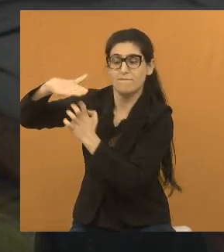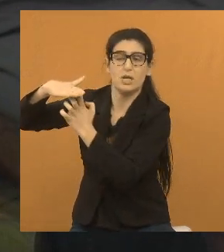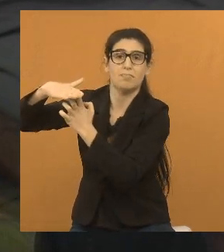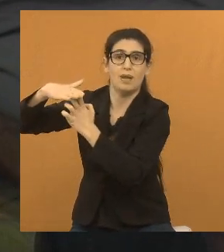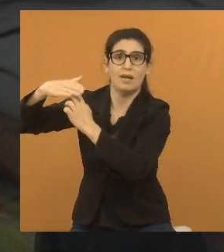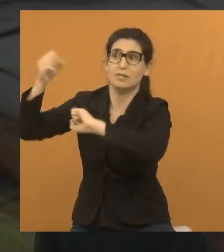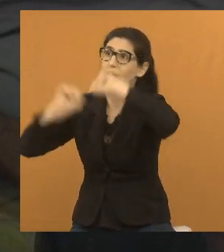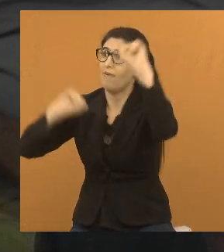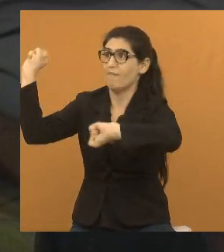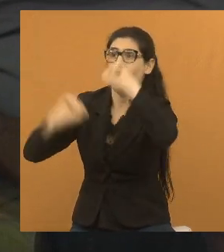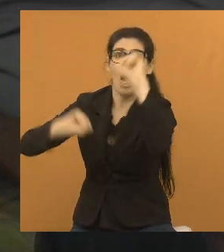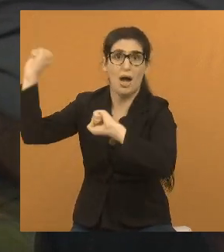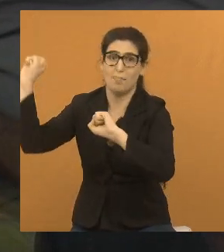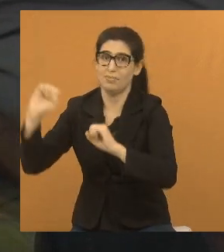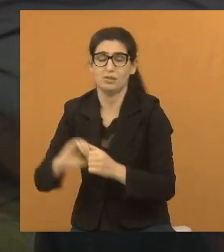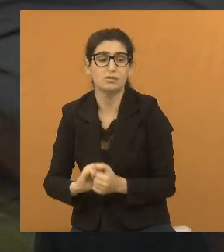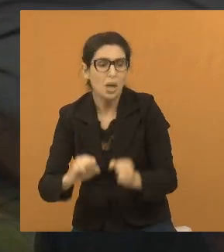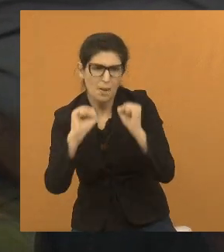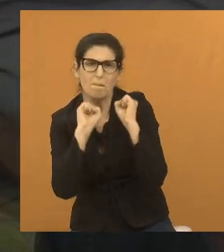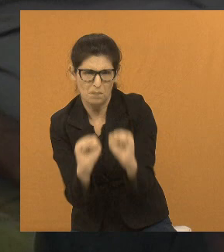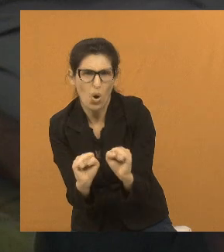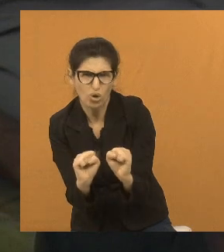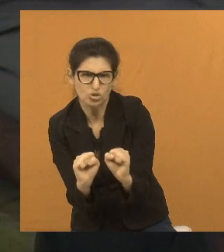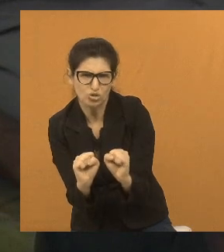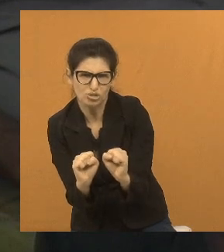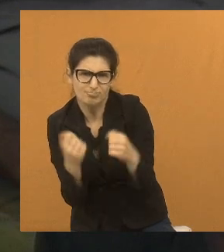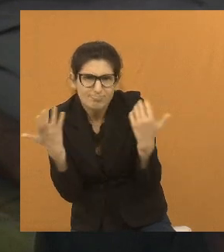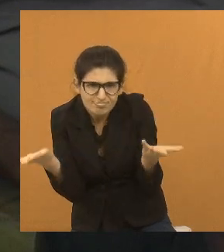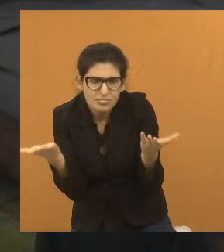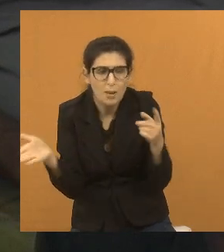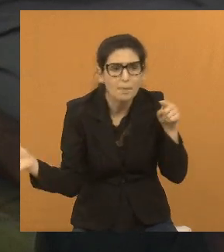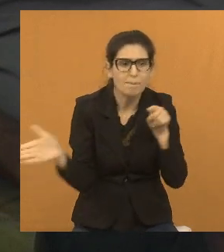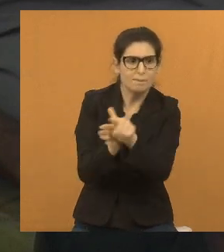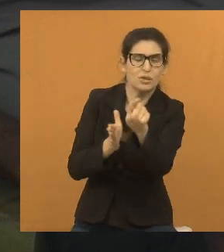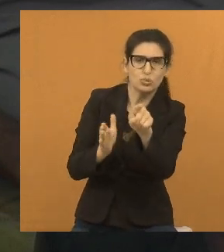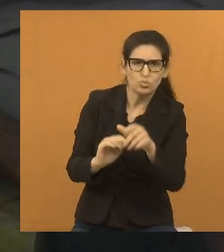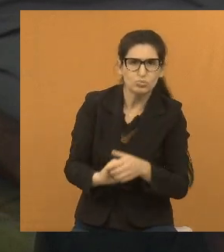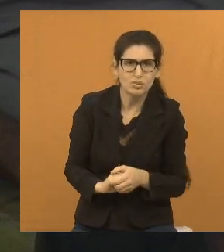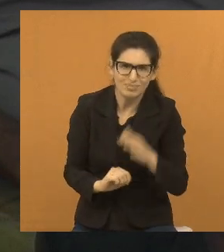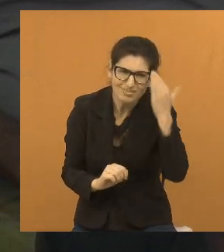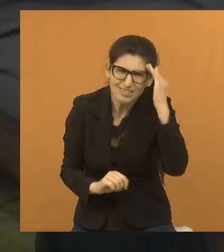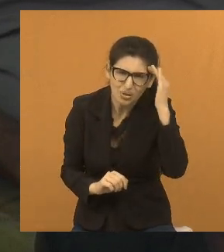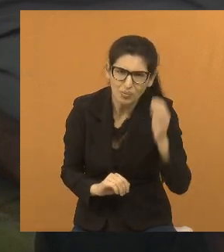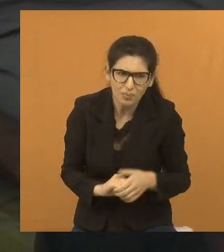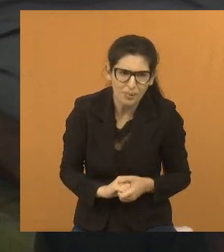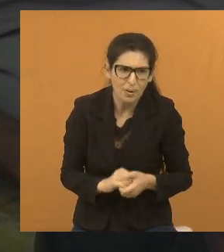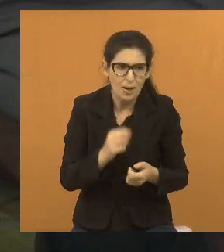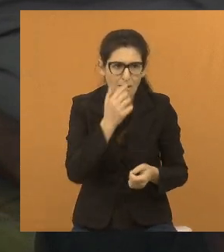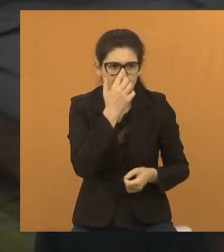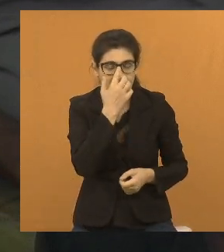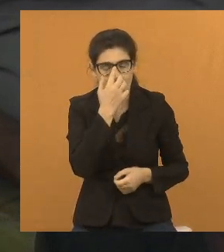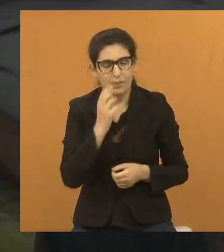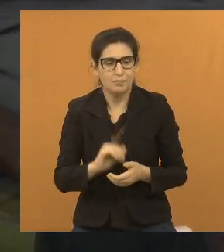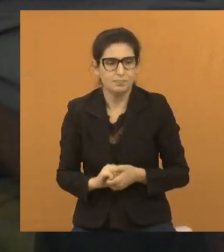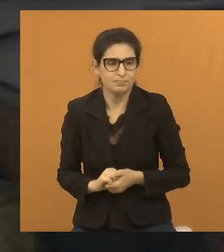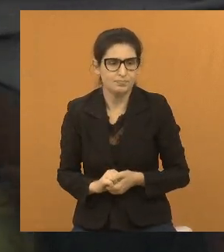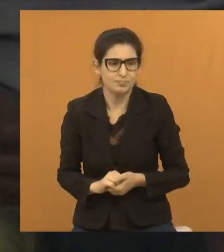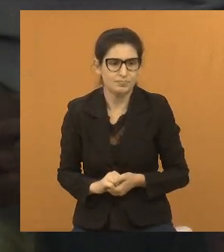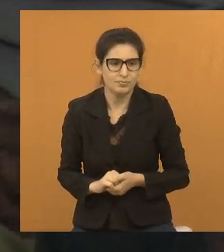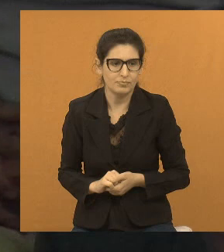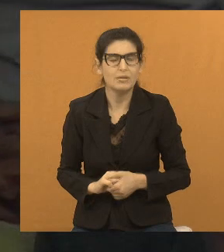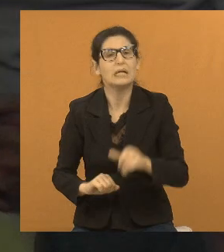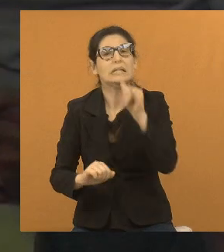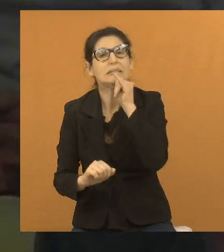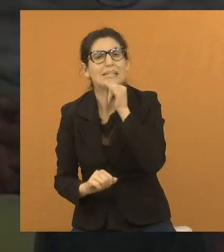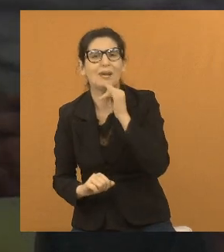residencial, ele tem esse projeto de vida neste sentido, de chegar em casa e acordar, não precisar acordar 5